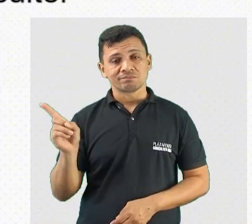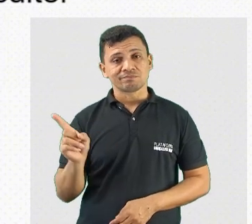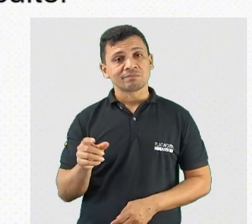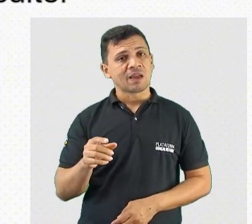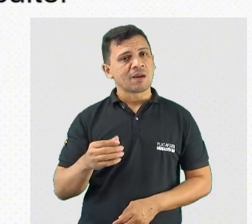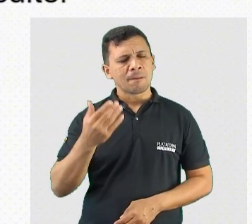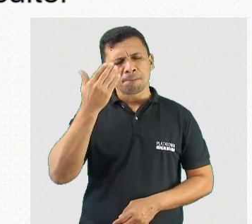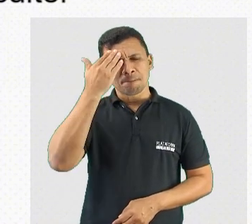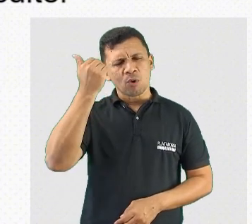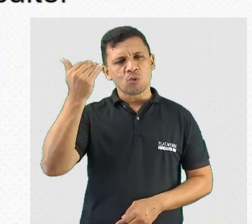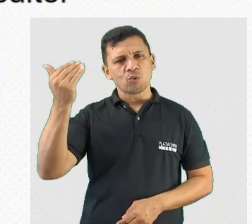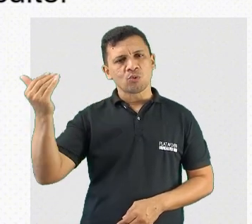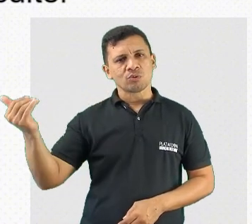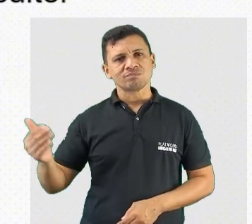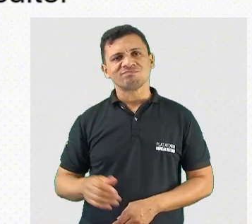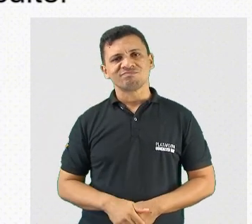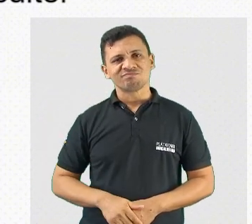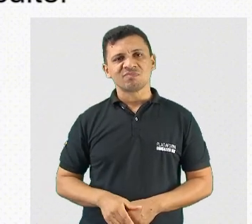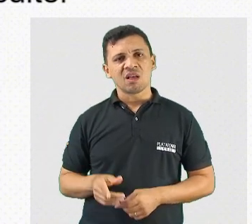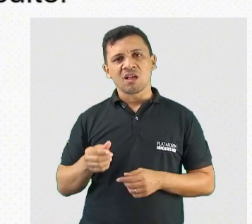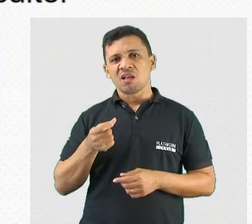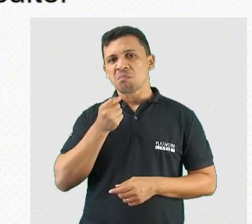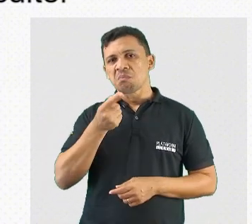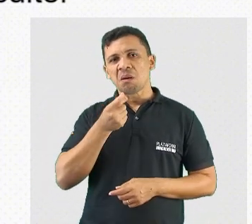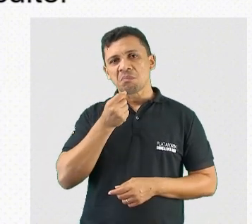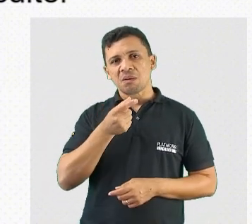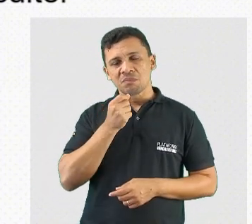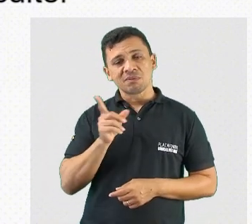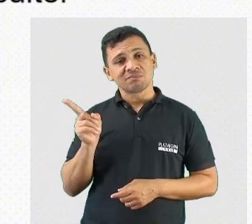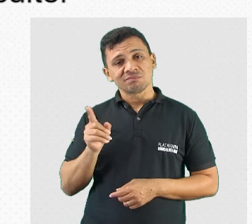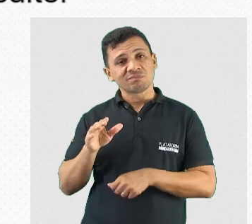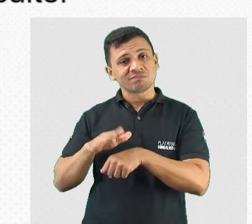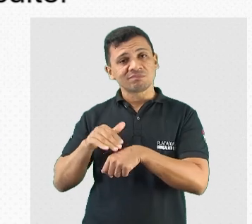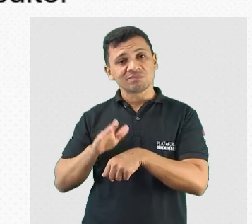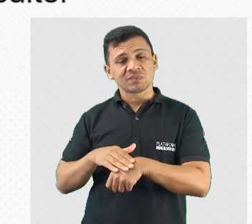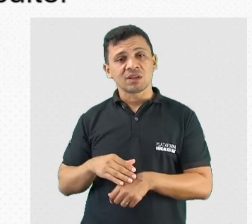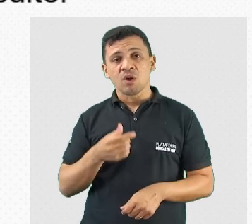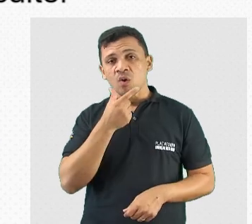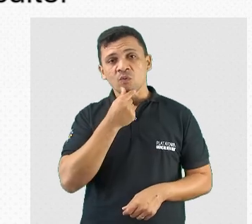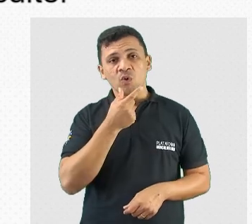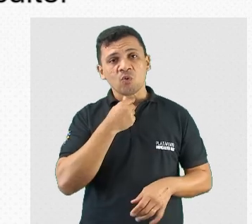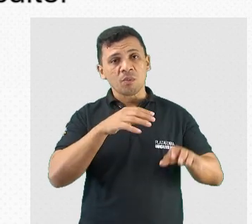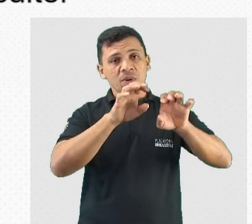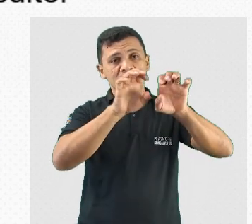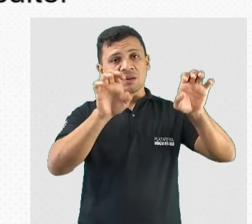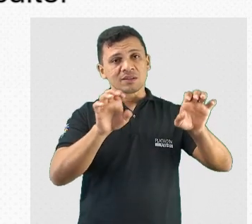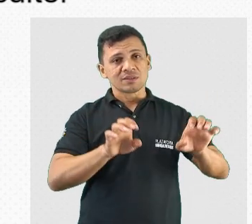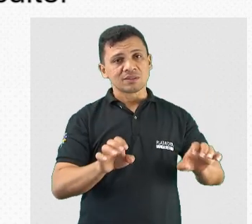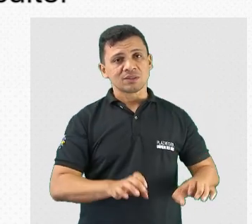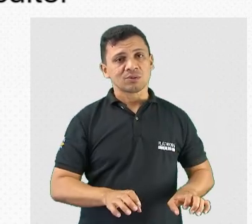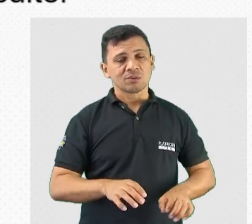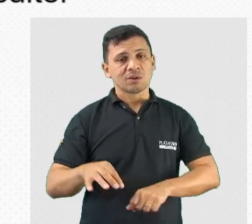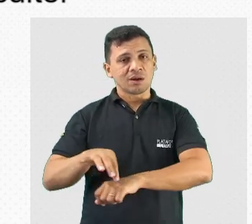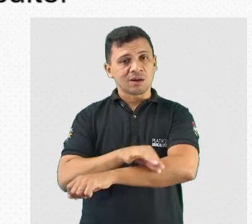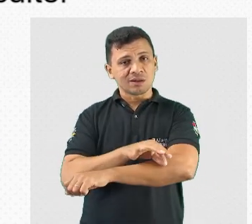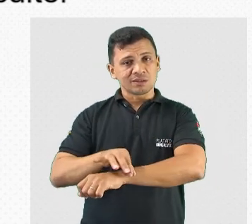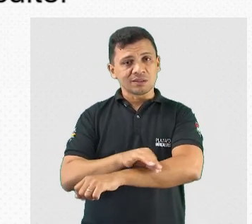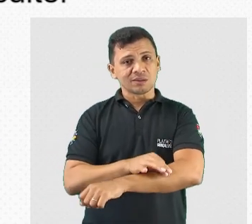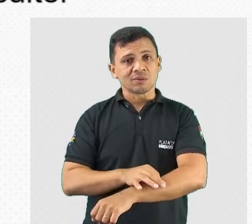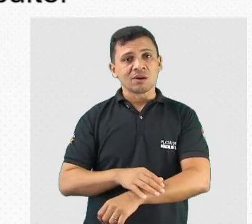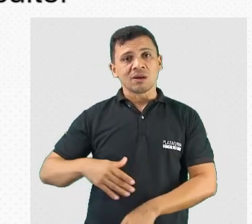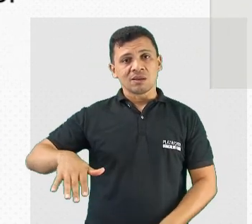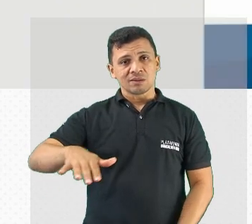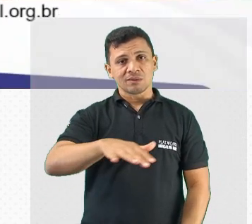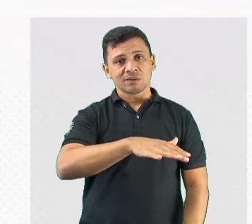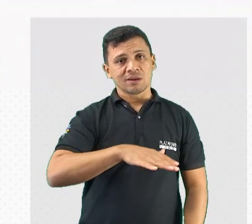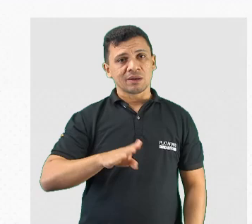Lisboa, pejorativamente chamado de Aleijadinho, que foi escultor e arquiteto de grande parte do barroco que a gente conhece. Né?